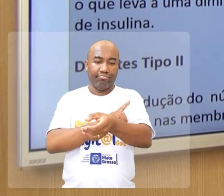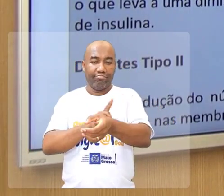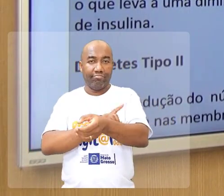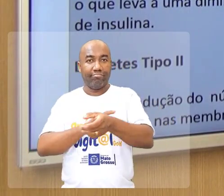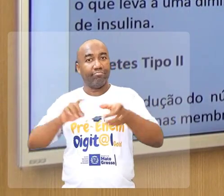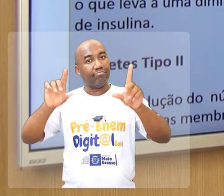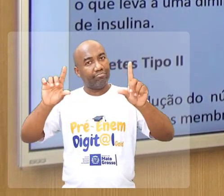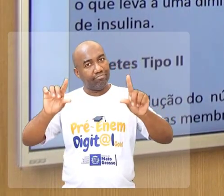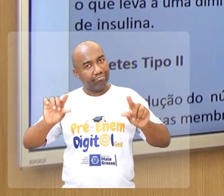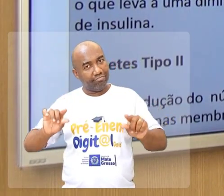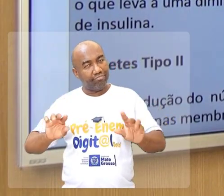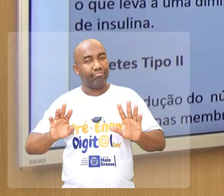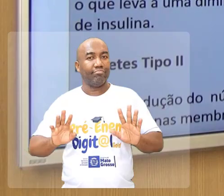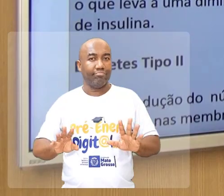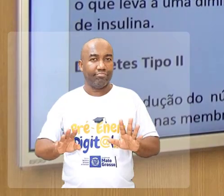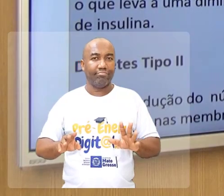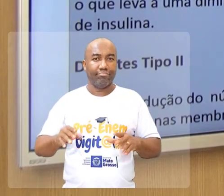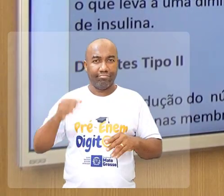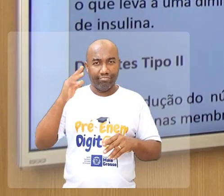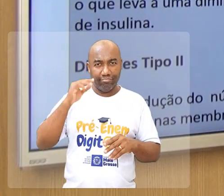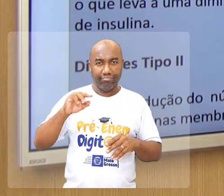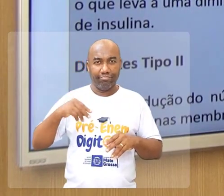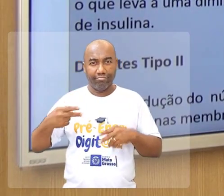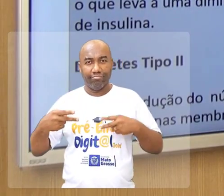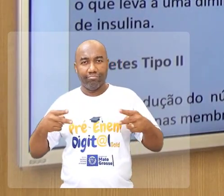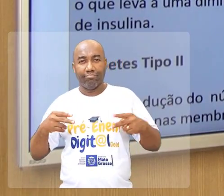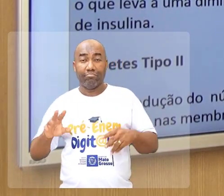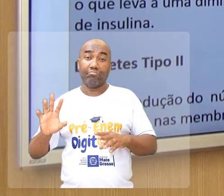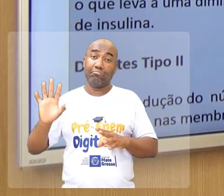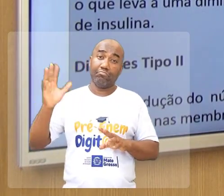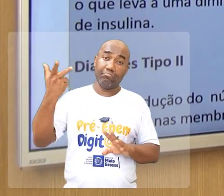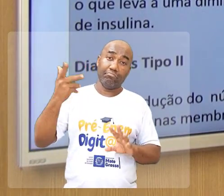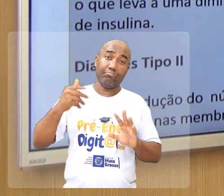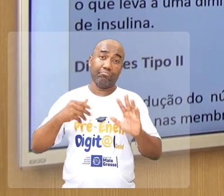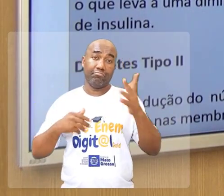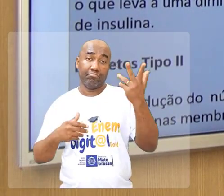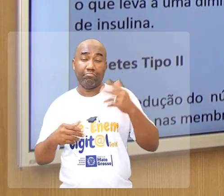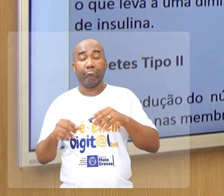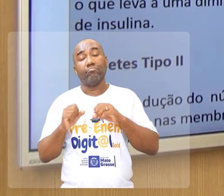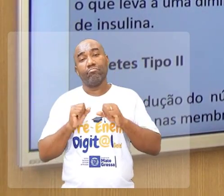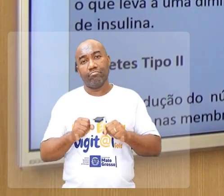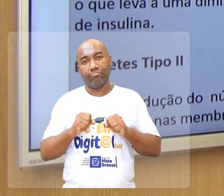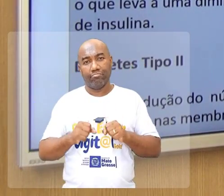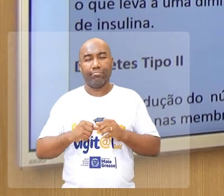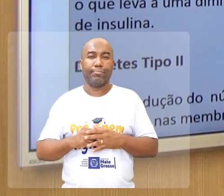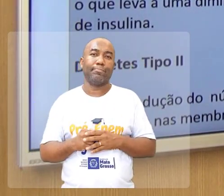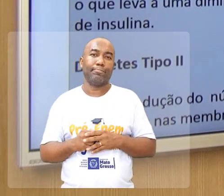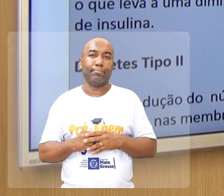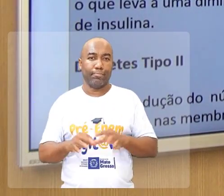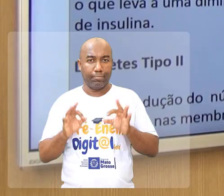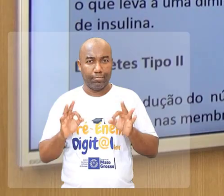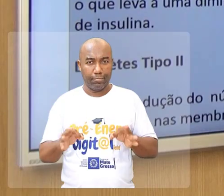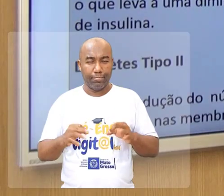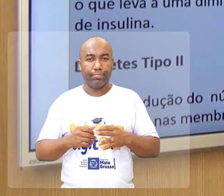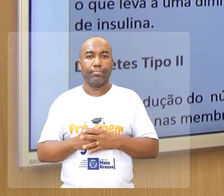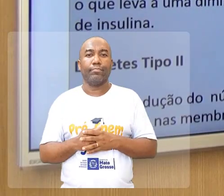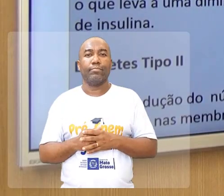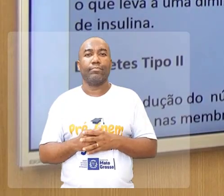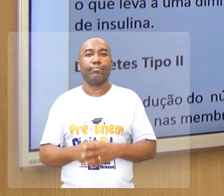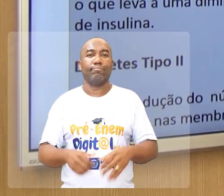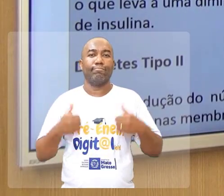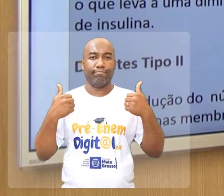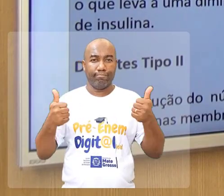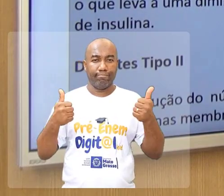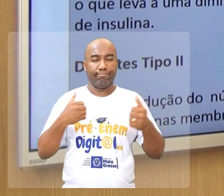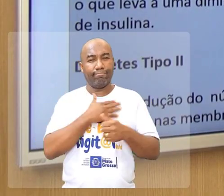diabetes. Então, a diabetes ela não é genética, mas existe uma predisposição. Tudo bem?